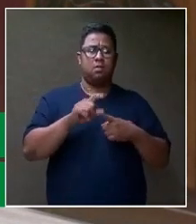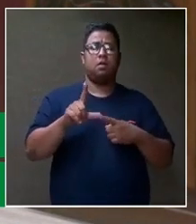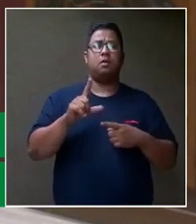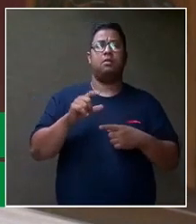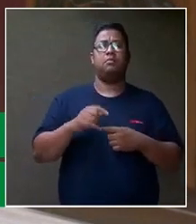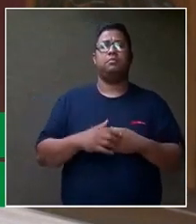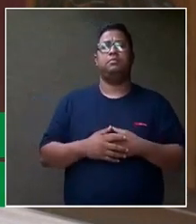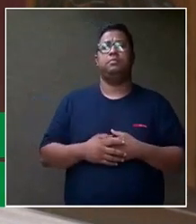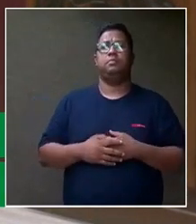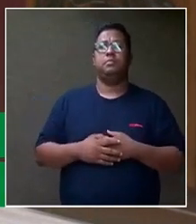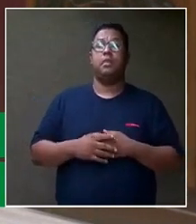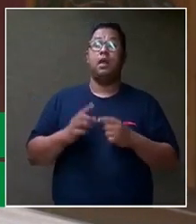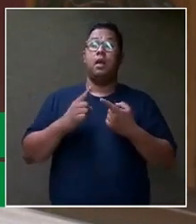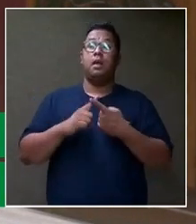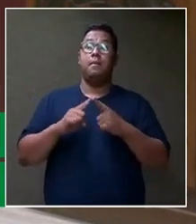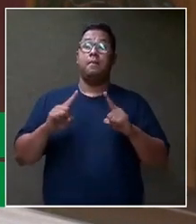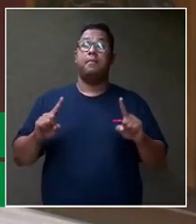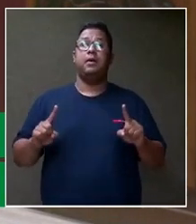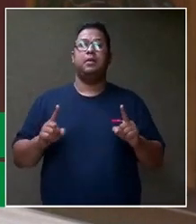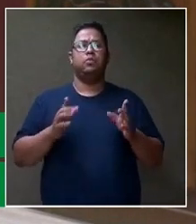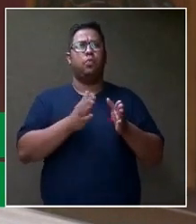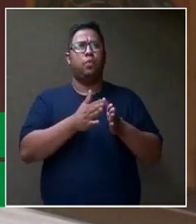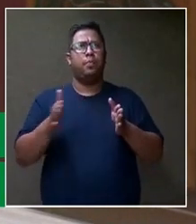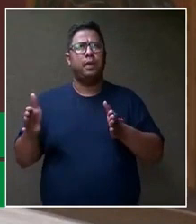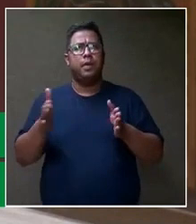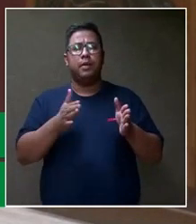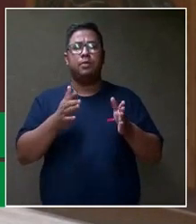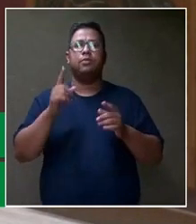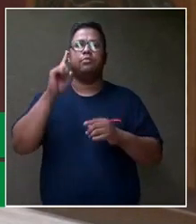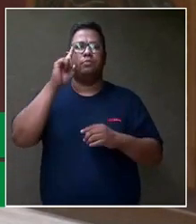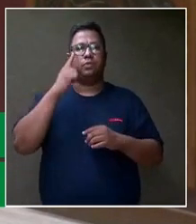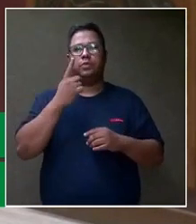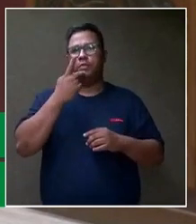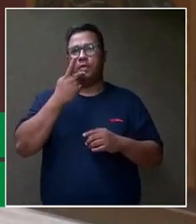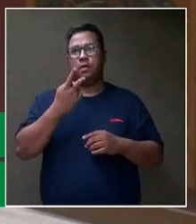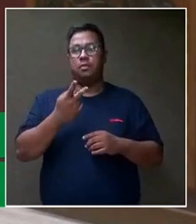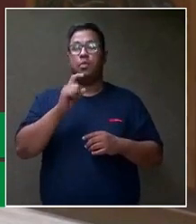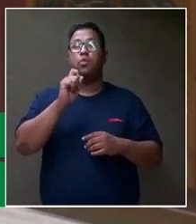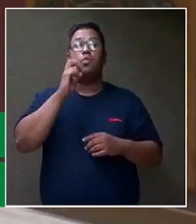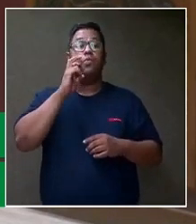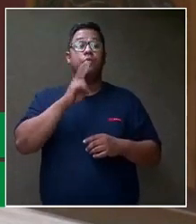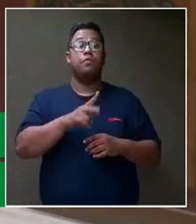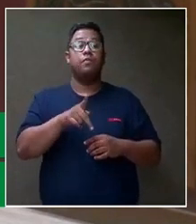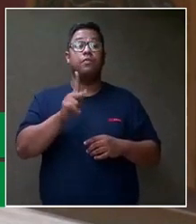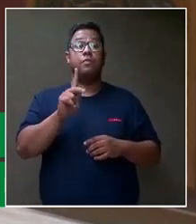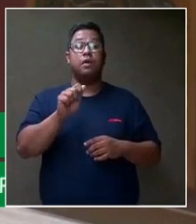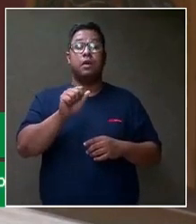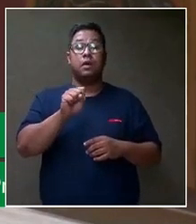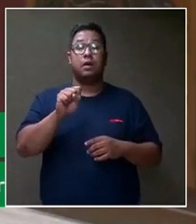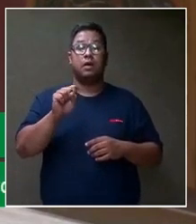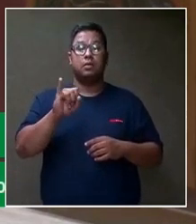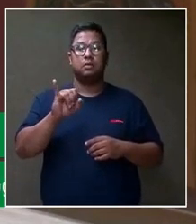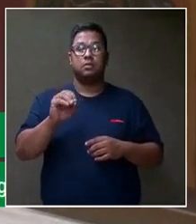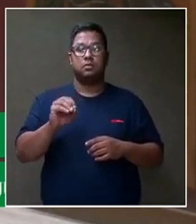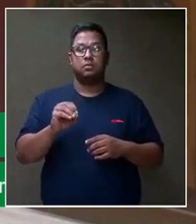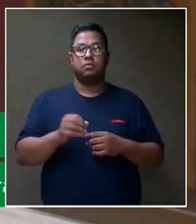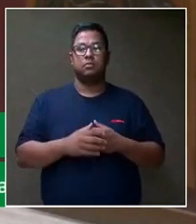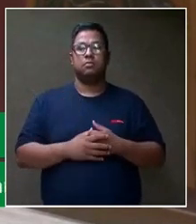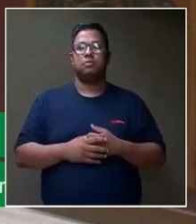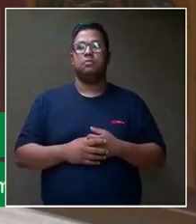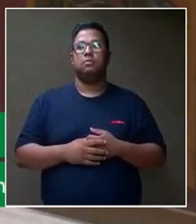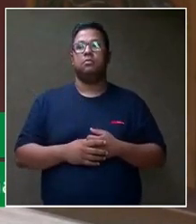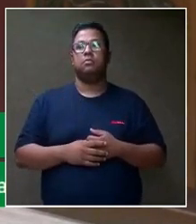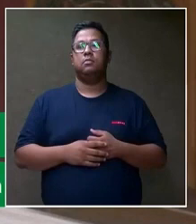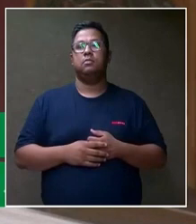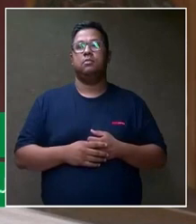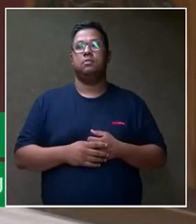Sim, tá. Mas aí qual foi o período, eu não sei dizer. O que que o Cássio viu? Eu não sei, celular? Ela só fala